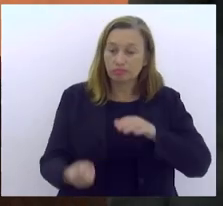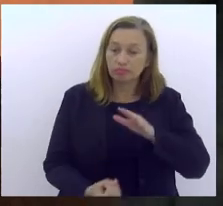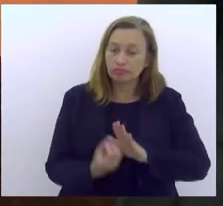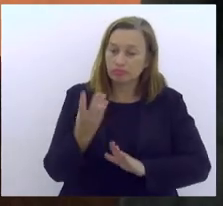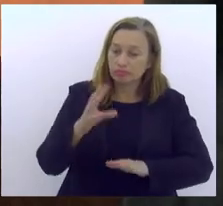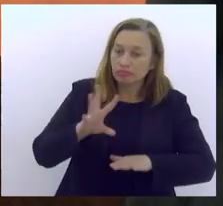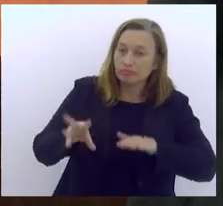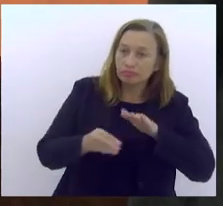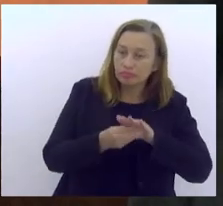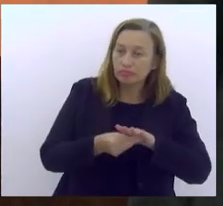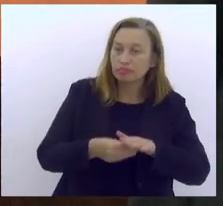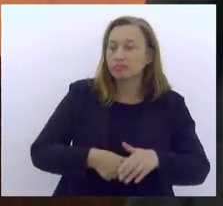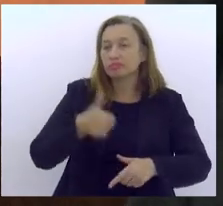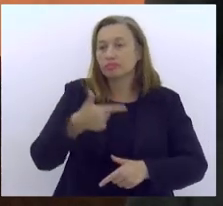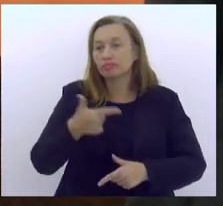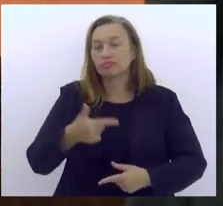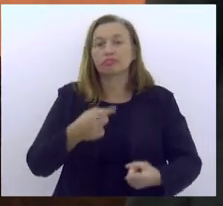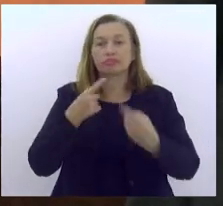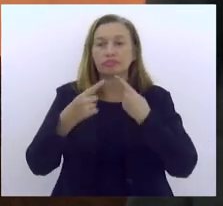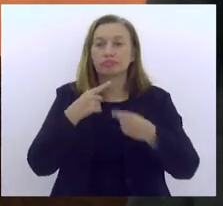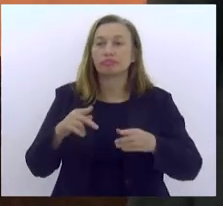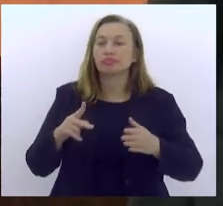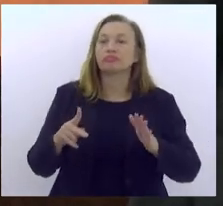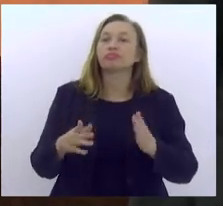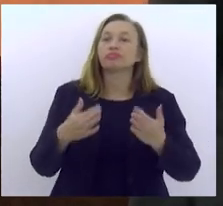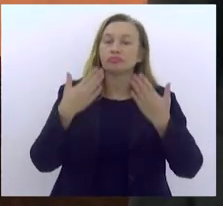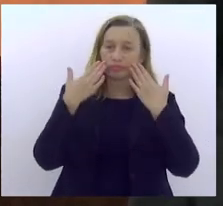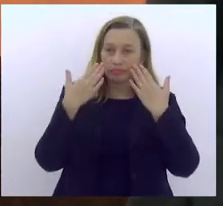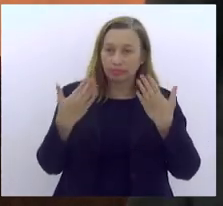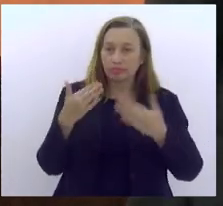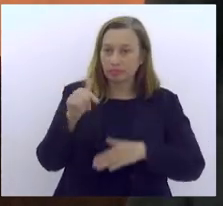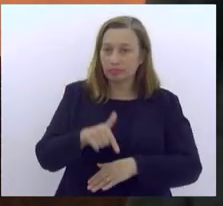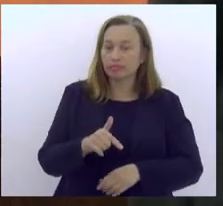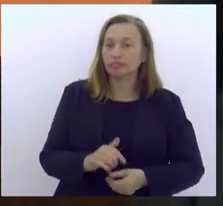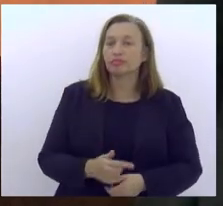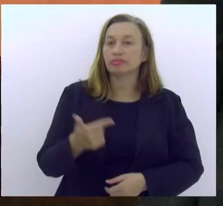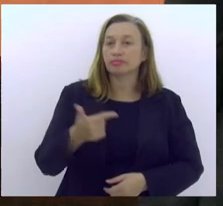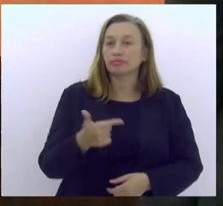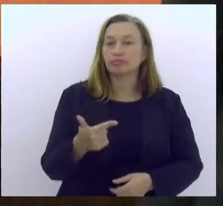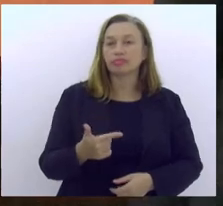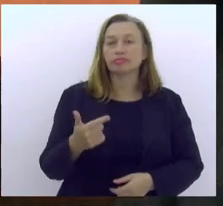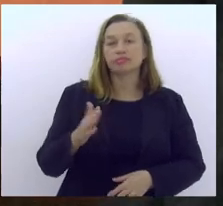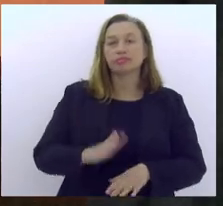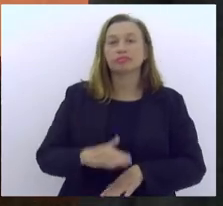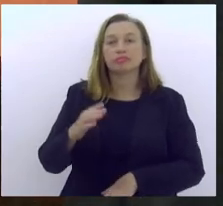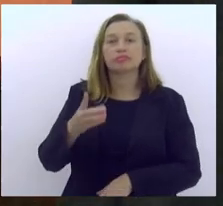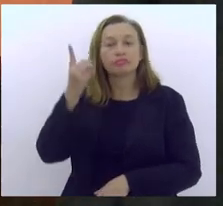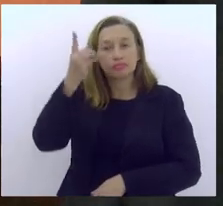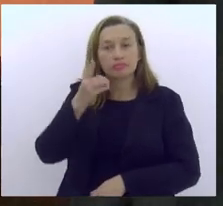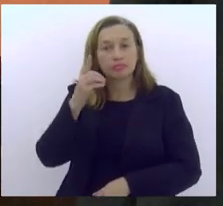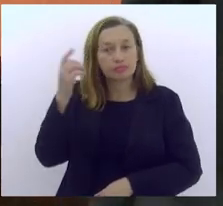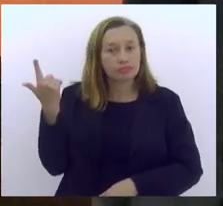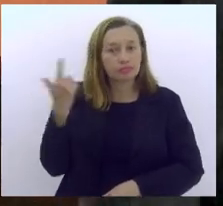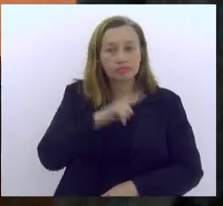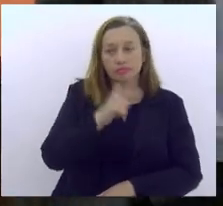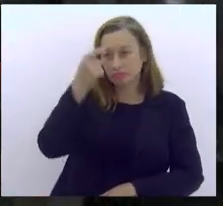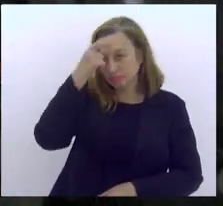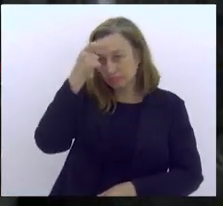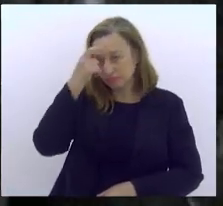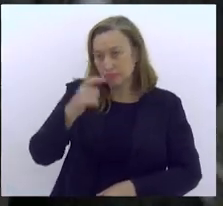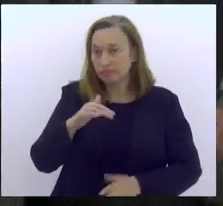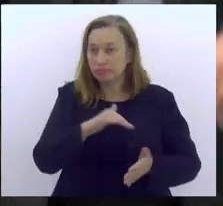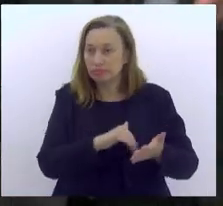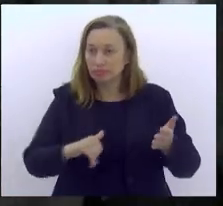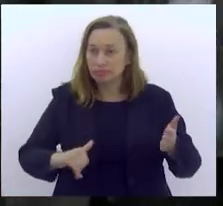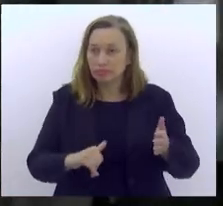segunda discussão, mas a gente quer apresentar essa reflexão aqui para os demais deputados para ver se a gente consegue chegar a um consenso. Então, estou